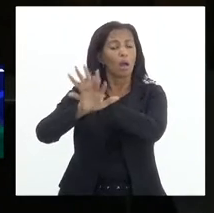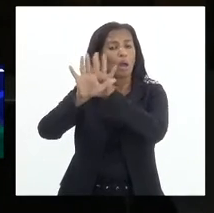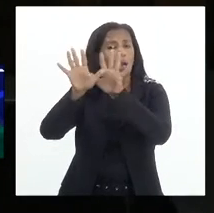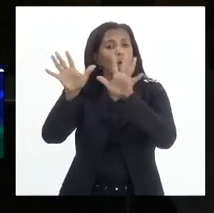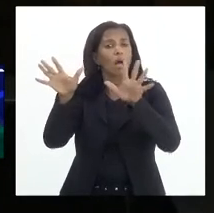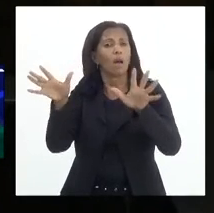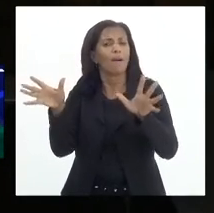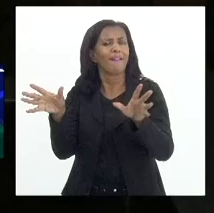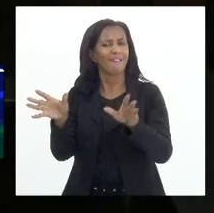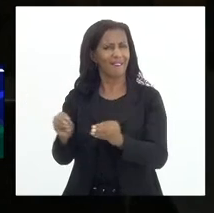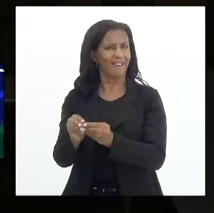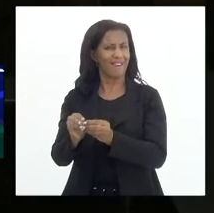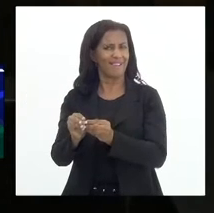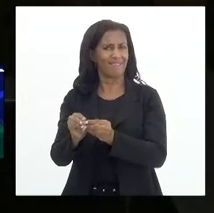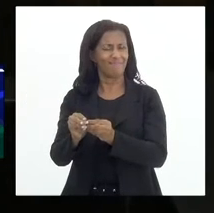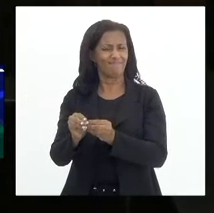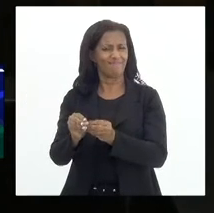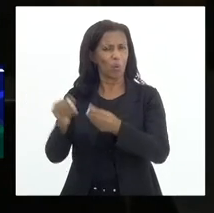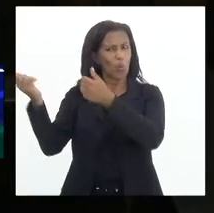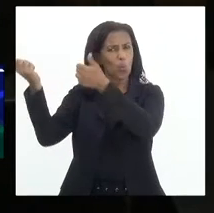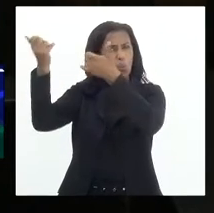e insofismável,